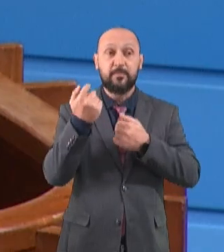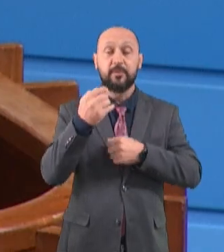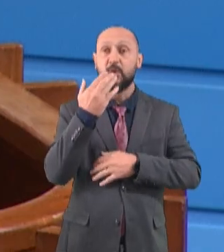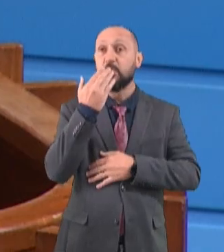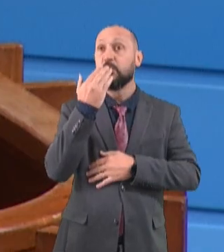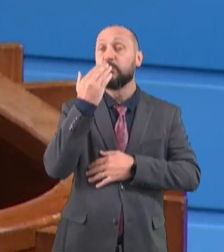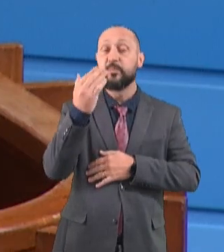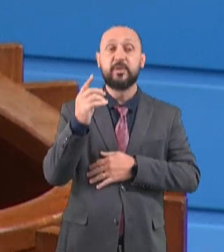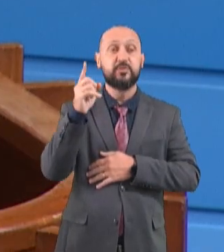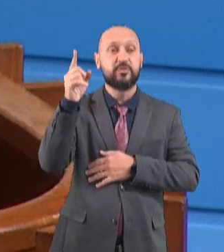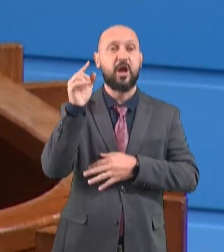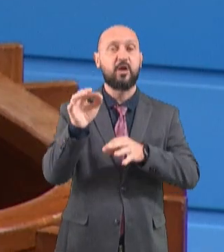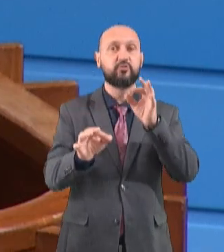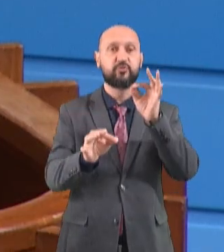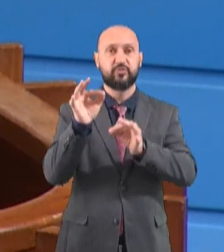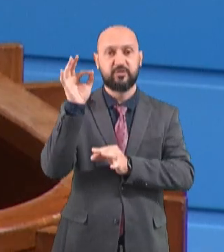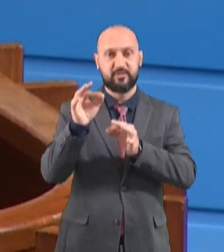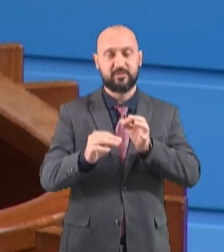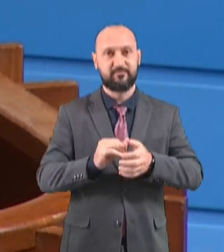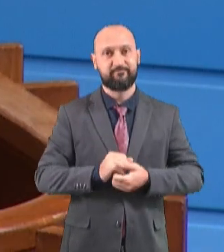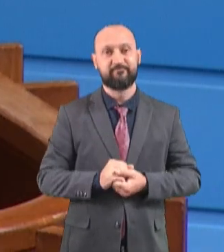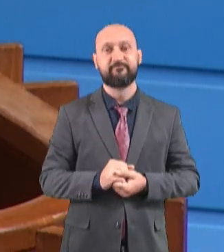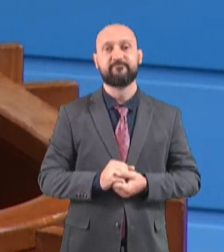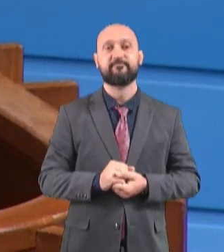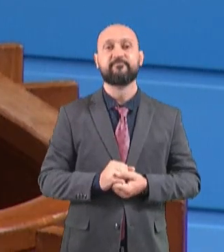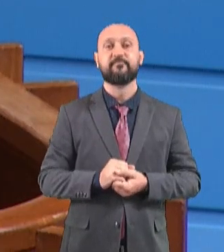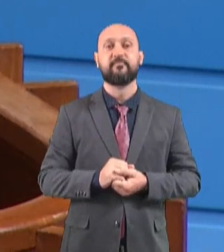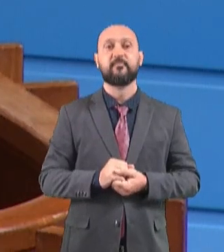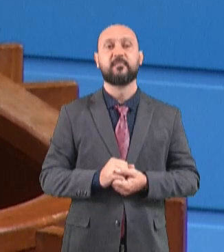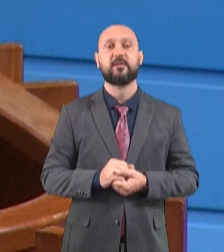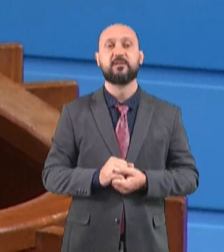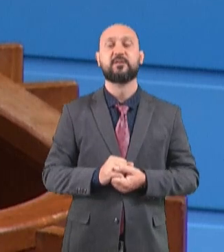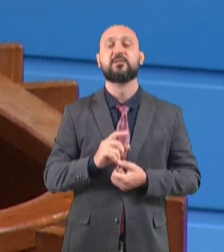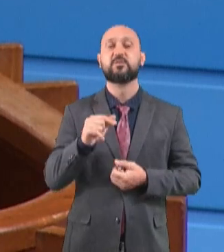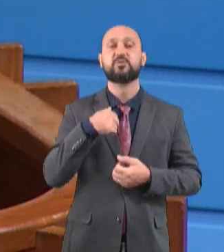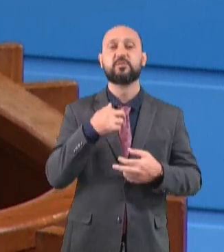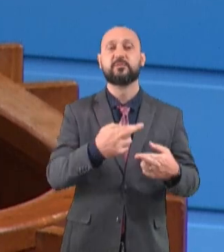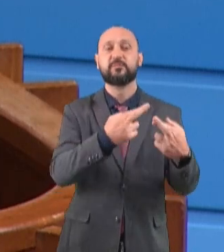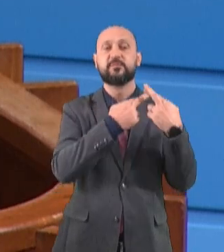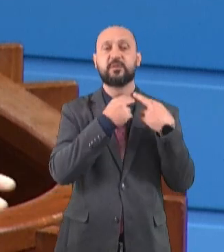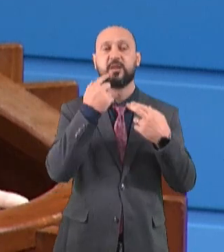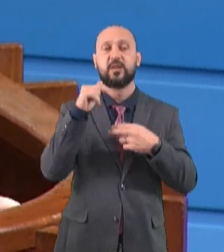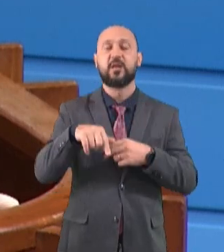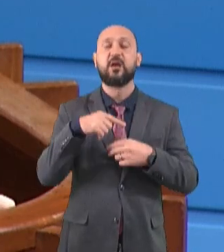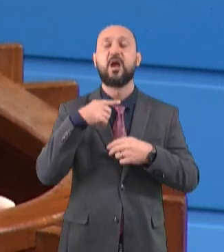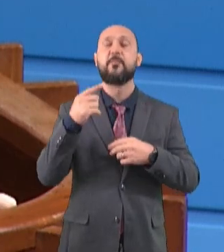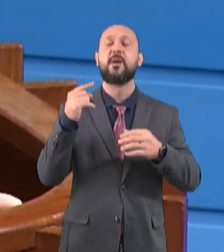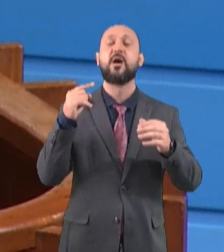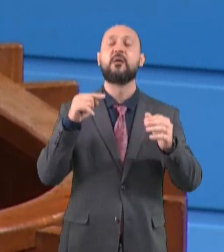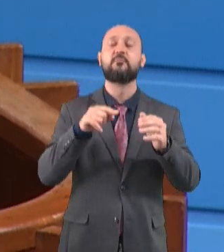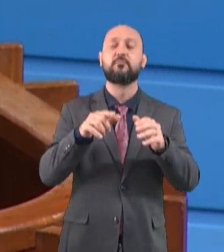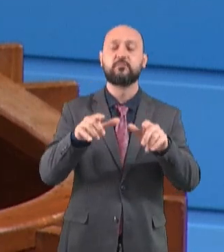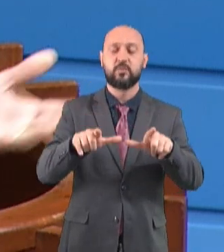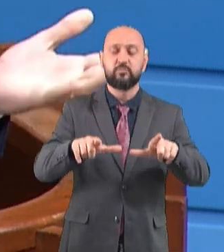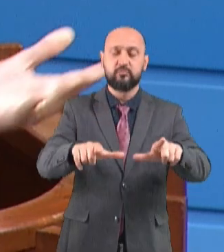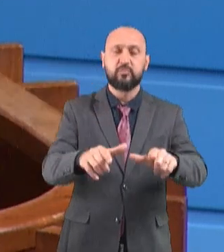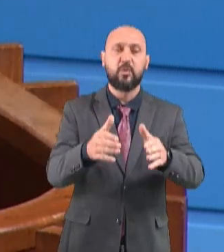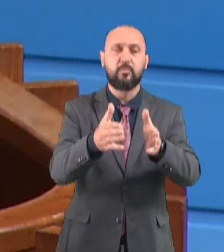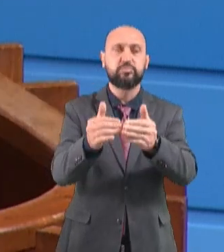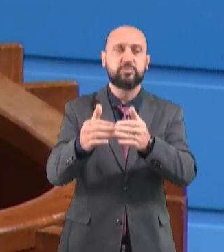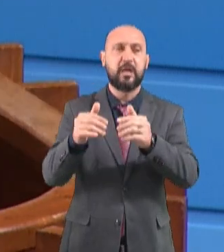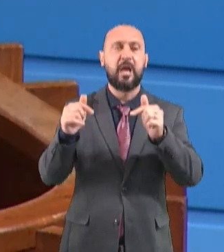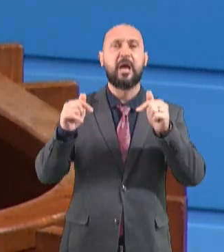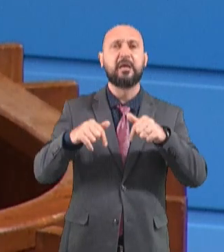que recorrer à justiça. Isso é inerente a essa casa. Um requerimento de informações, entram